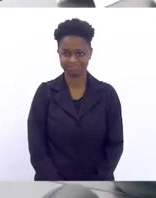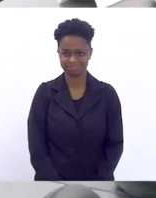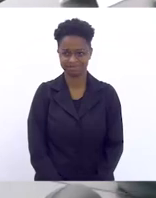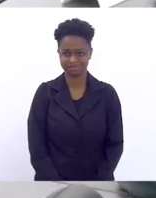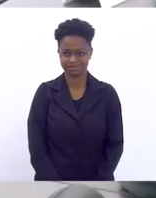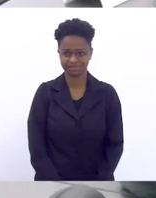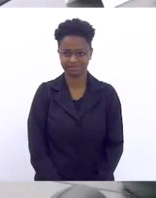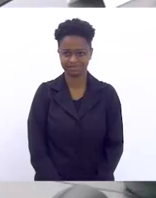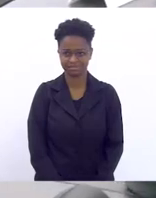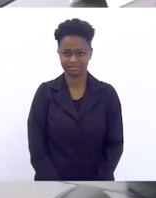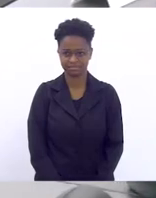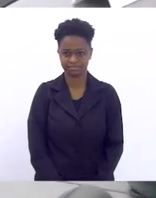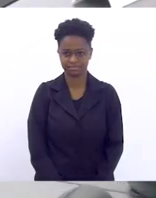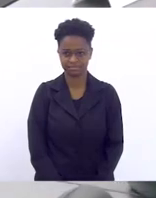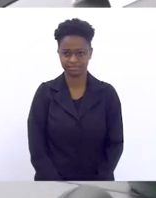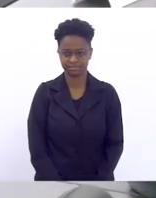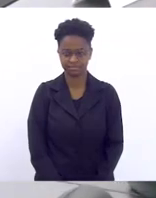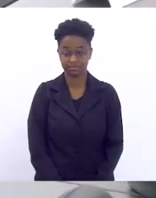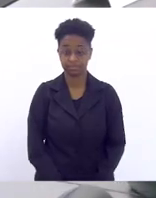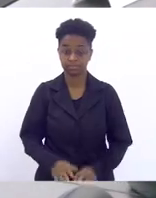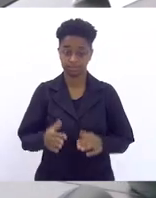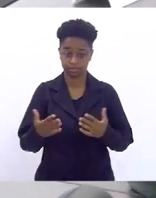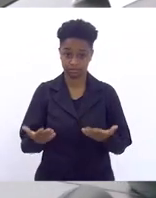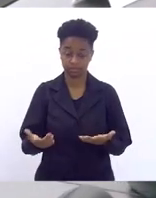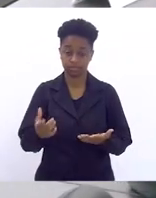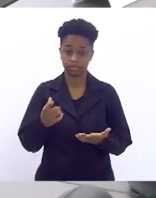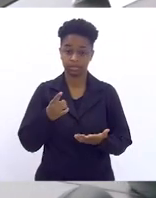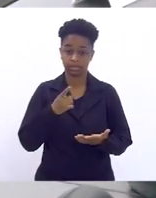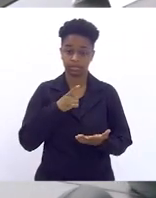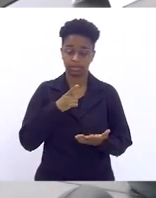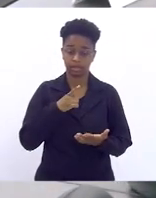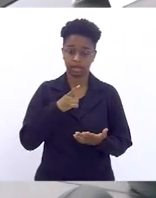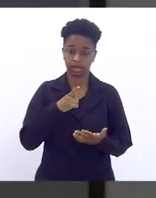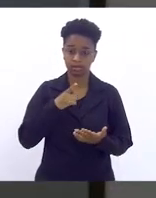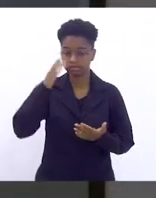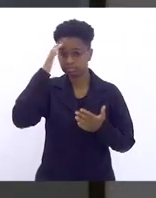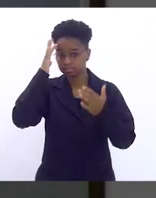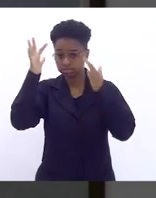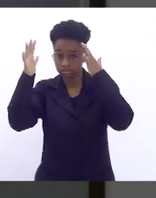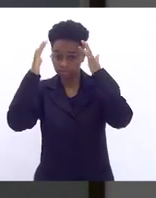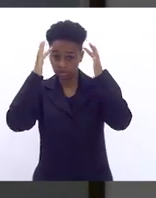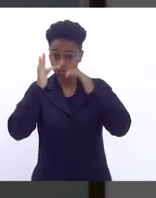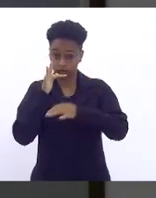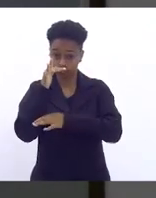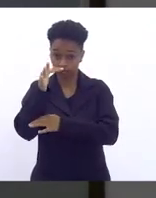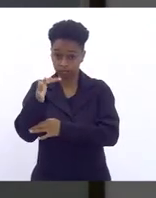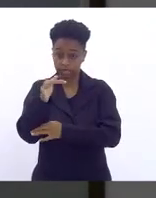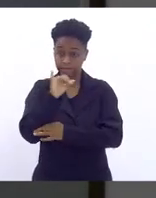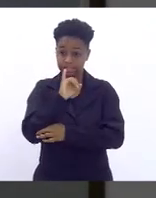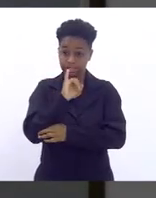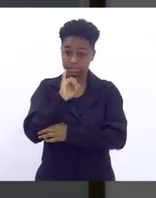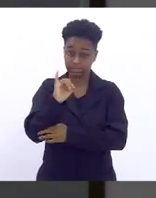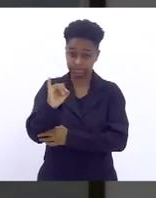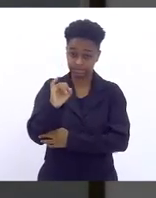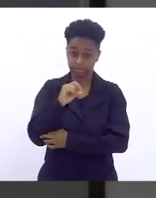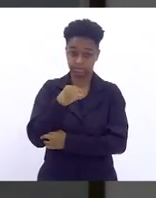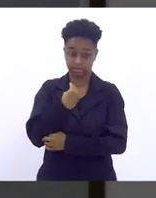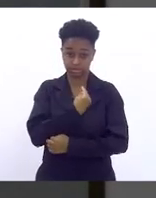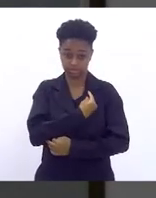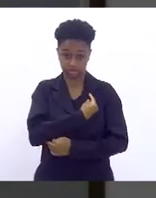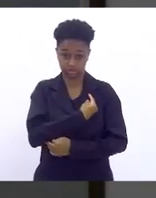aí então a gente tem uma projeção que se nós enfim num cenário